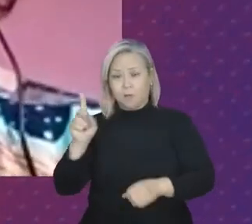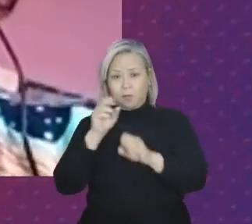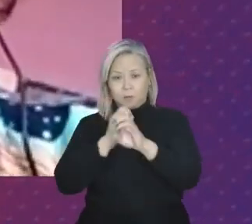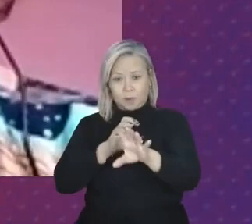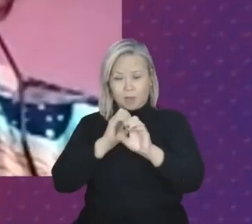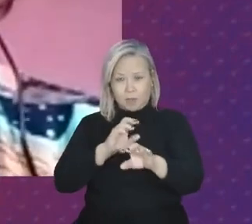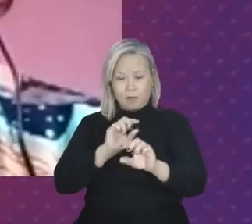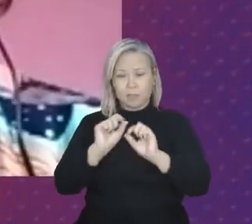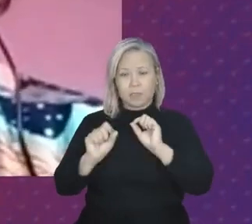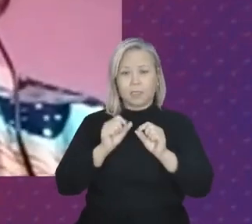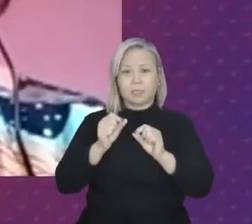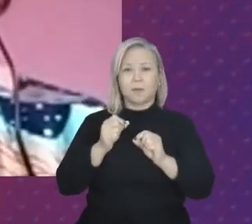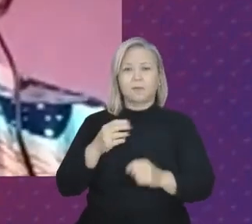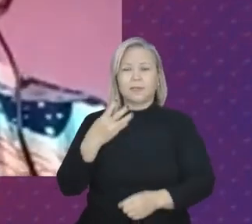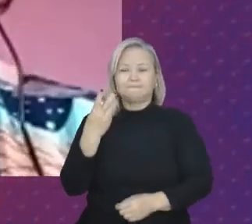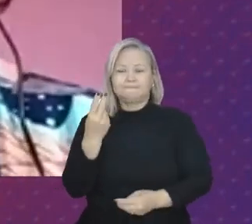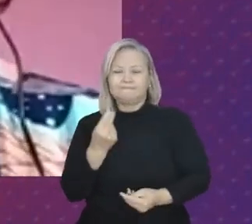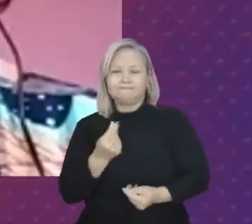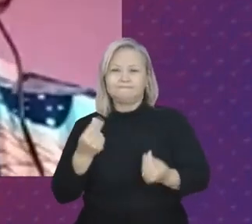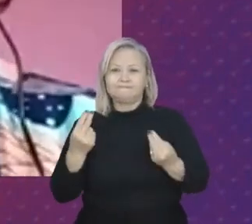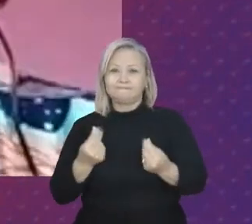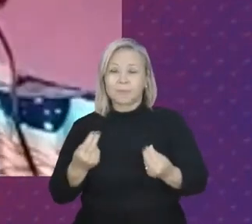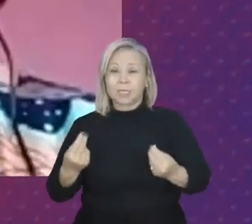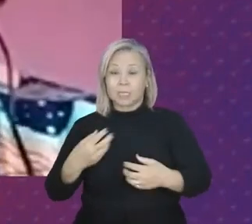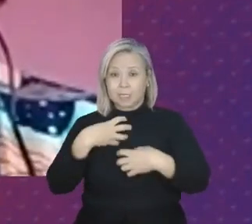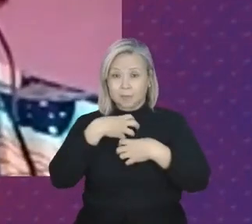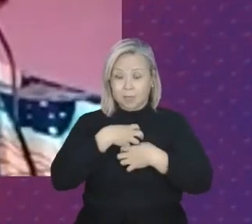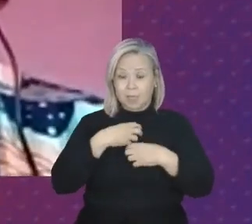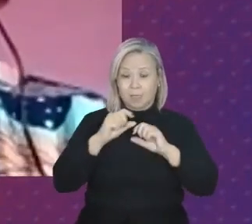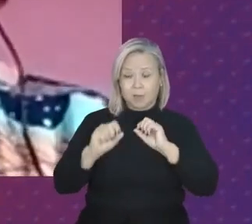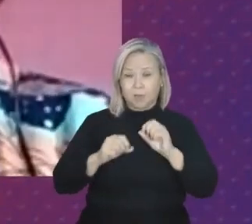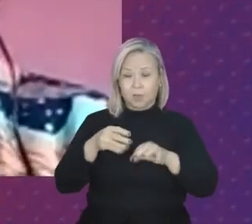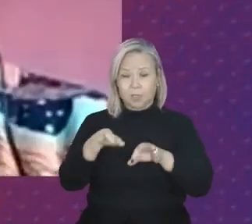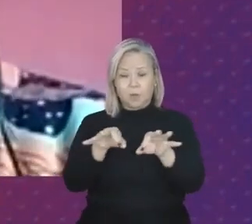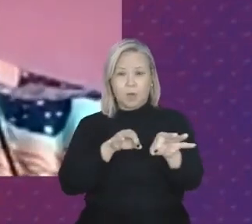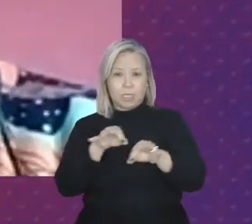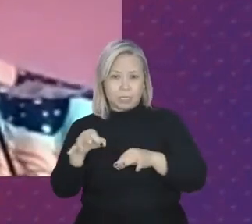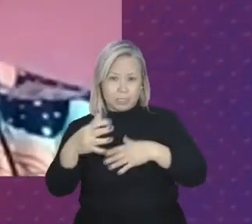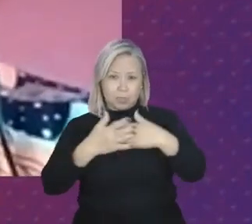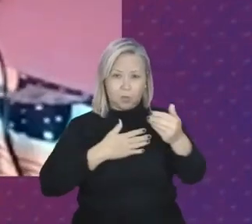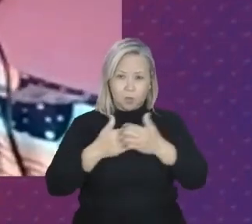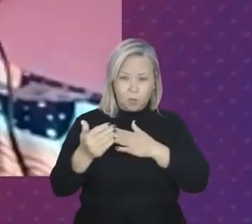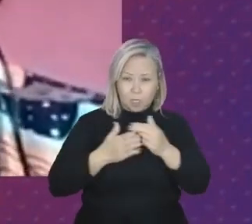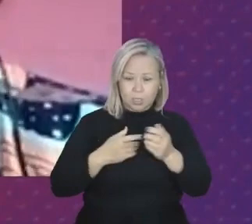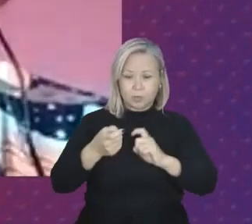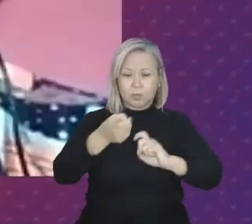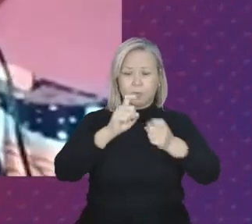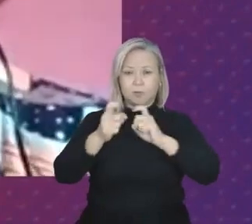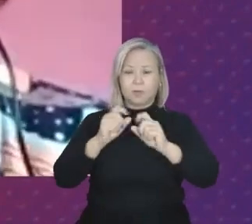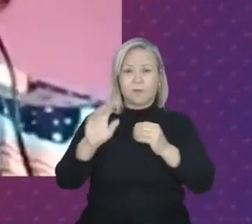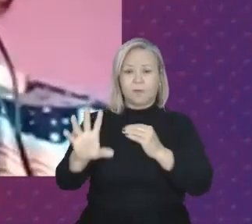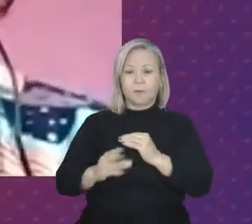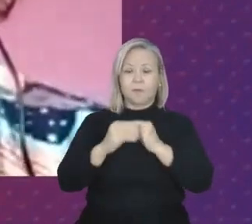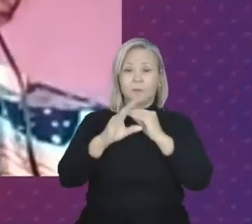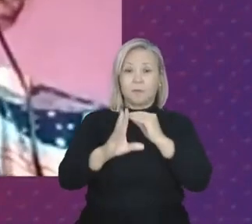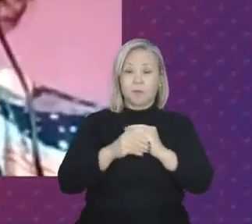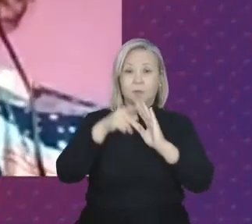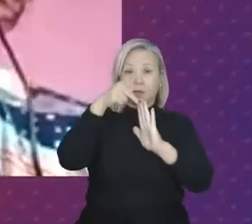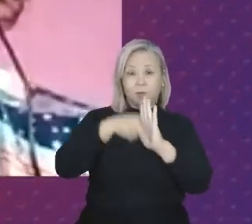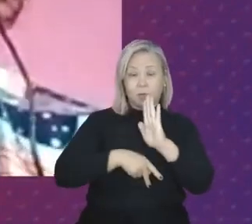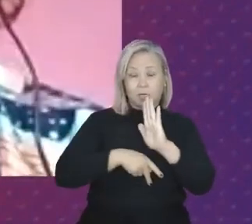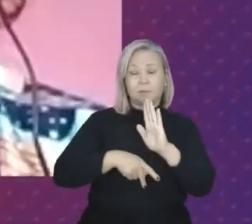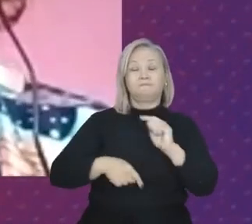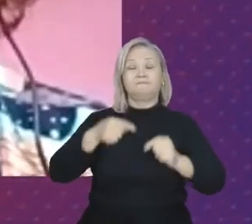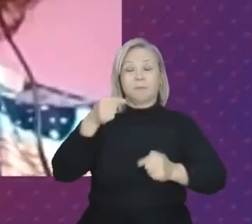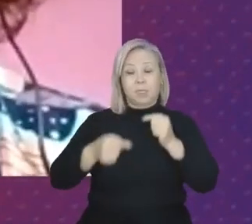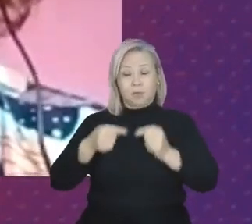das sensibilidades, né, daquilo que organiza o agir dos agentes que vão implementar os projetos e as políticas